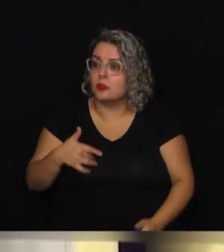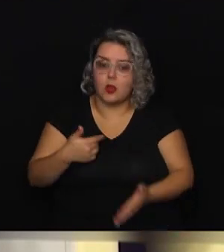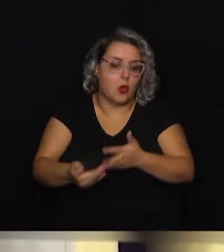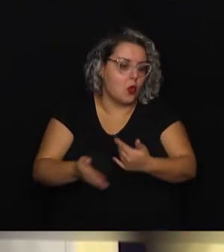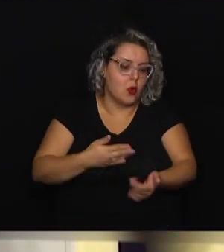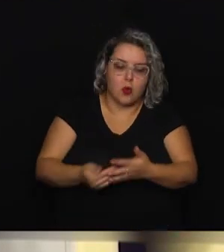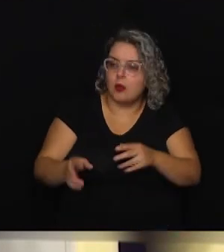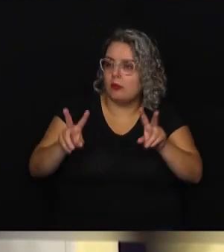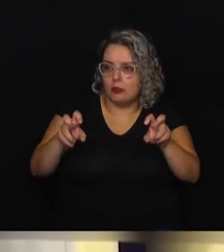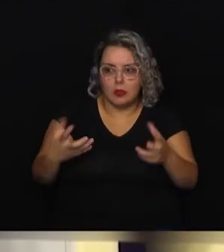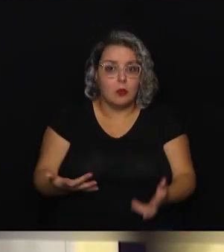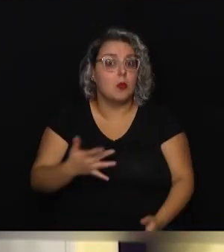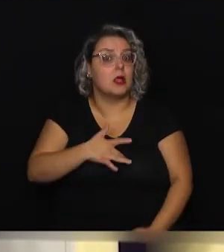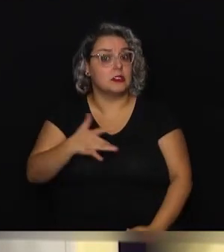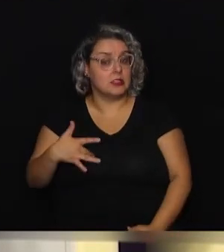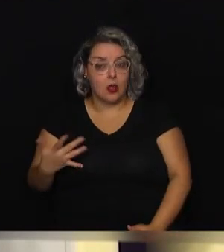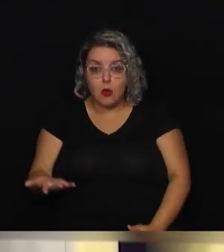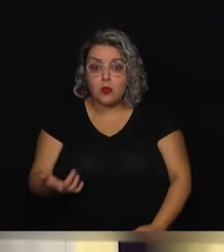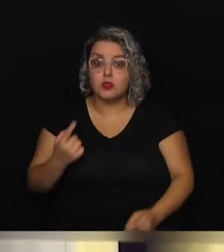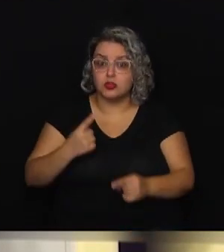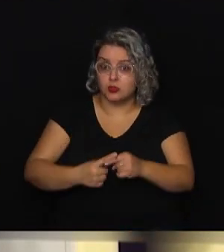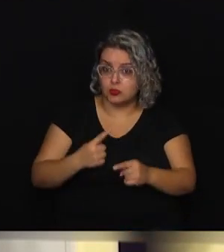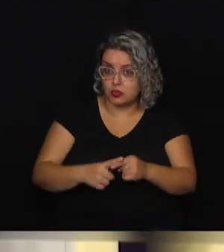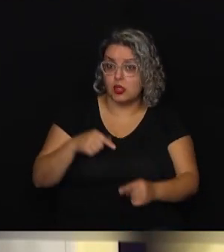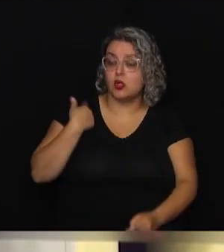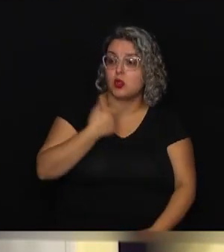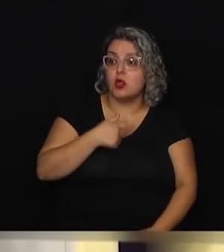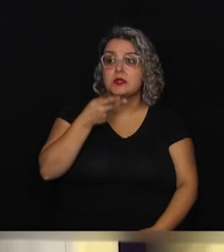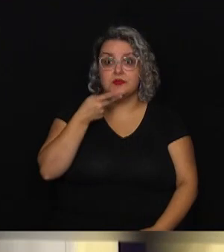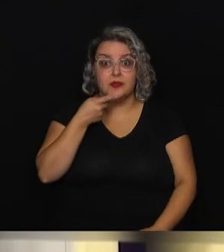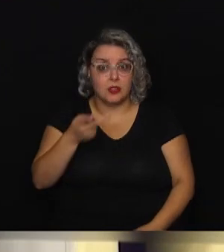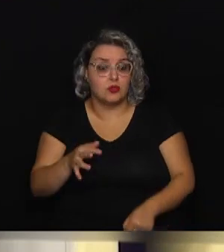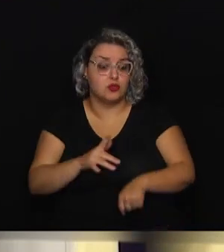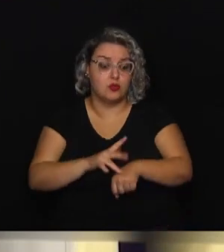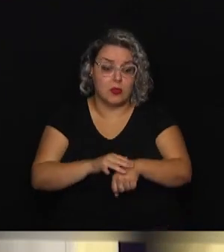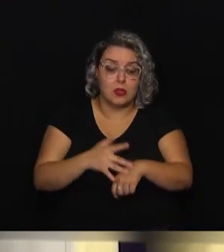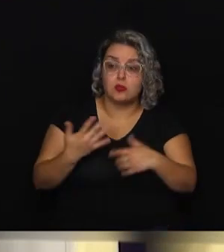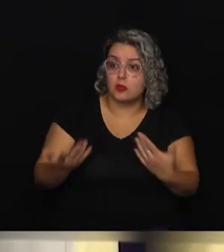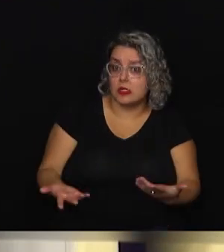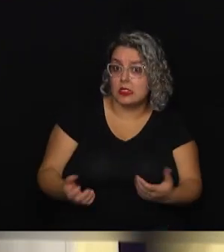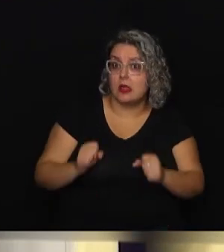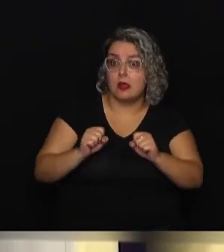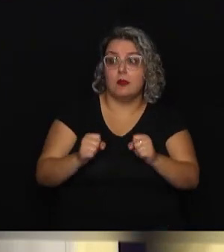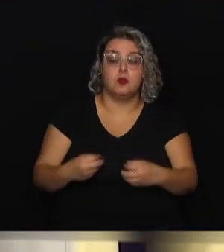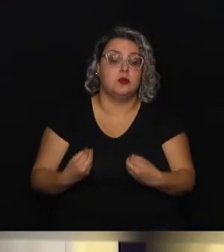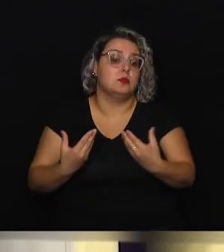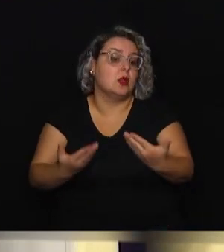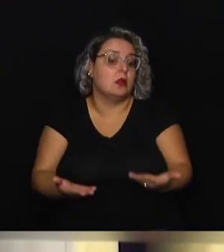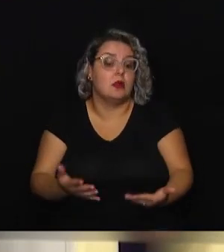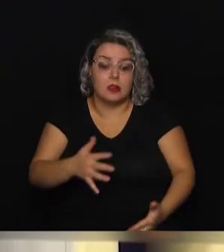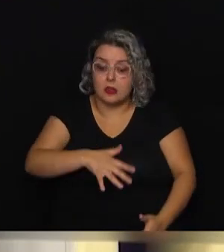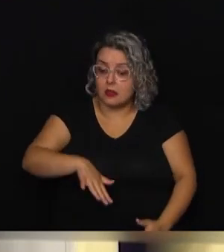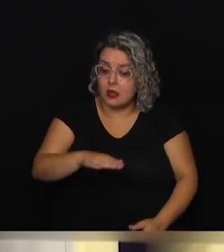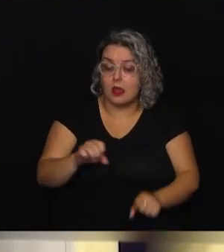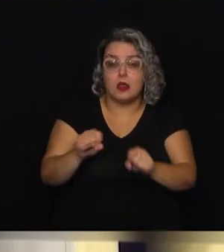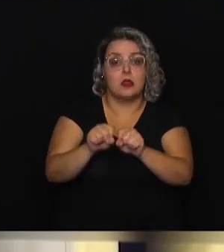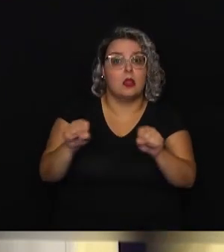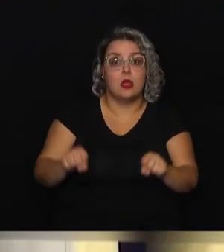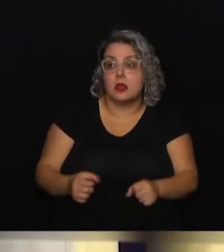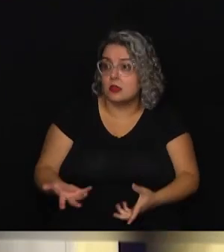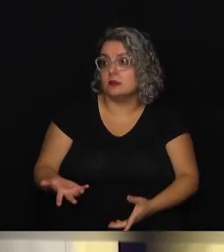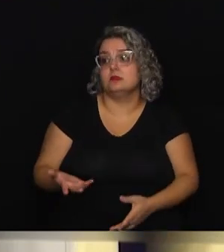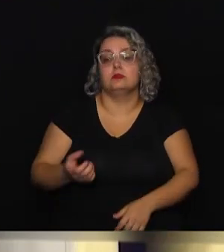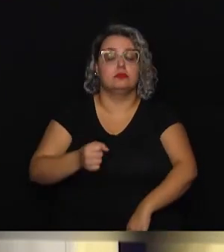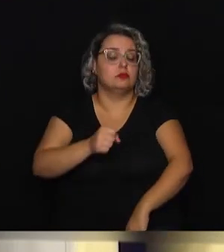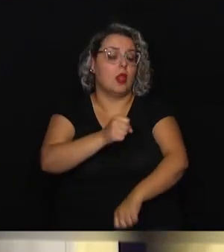tema relacionado à saúde, porque nós estamos falando de uma doença, eu posso trazer a área da assistência social,